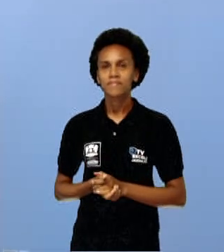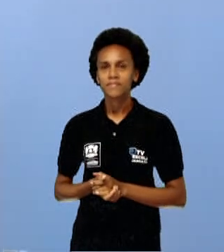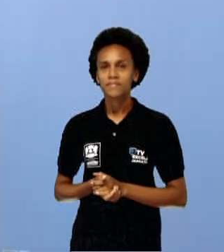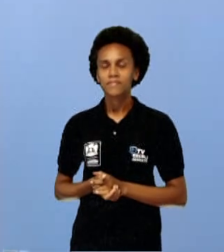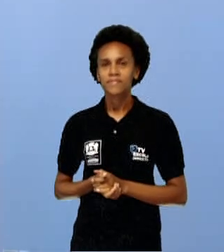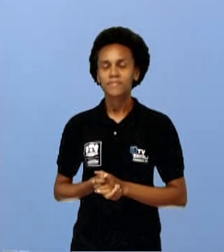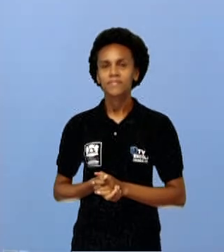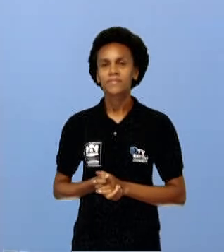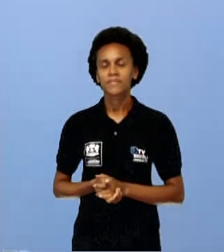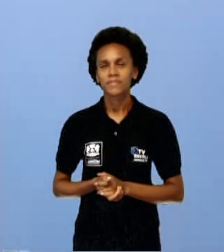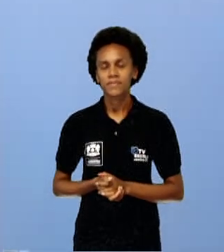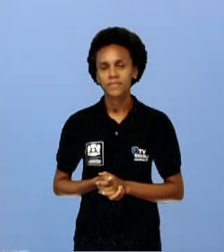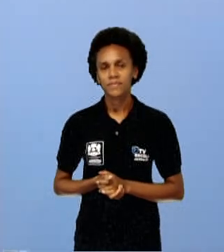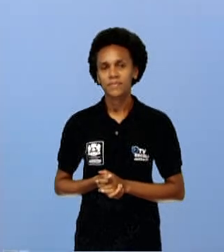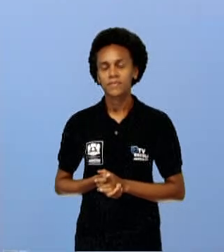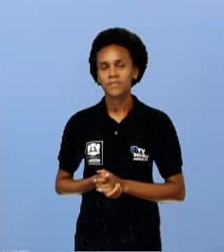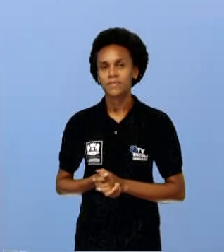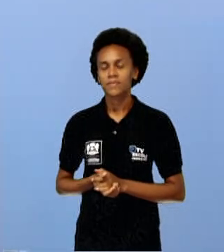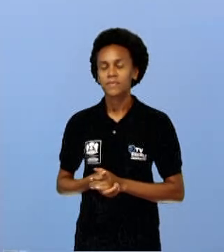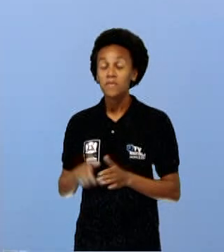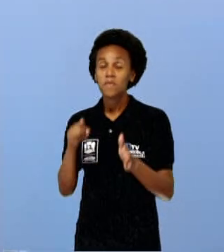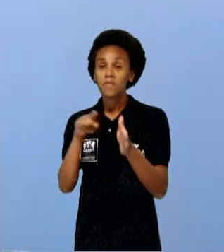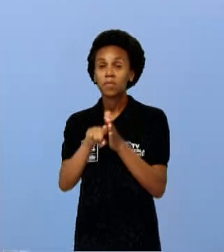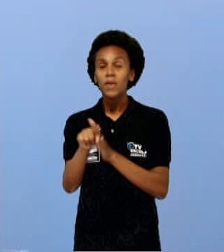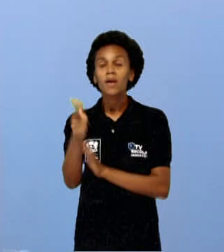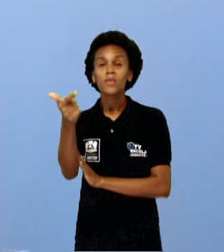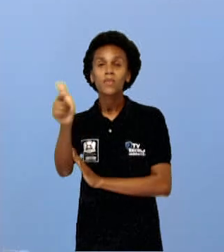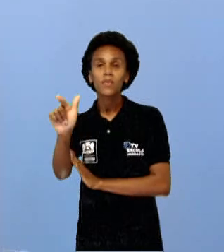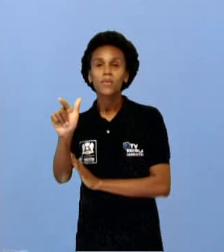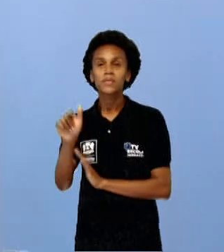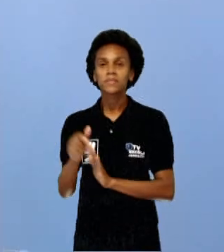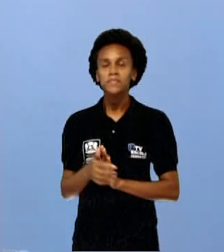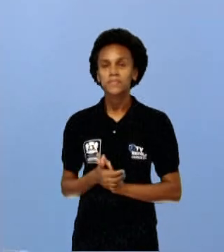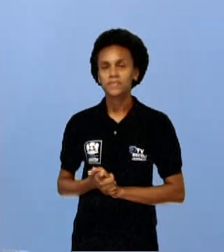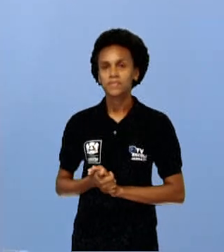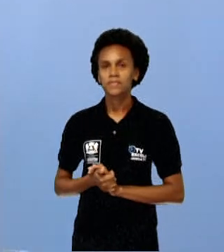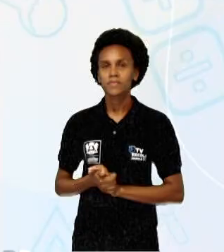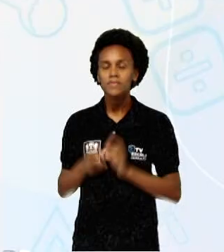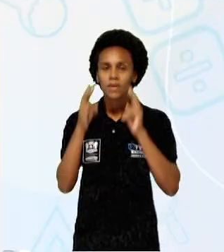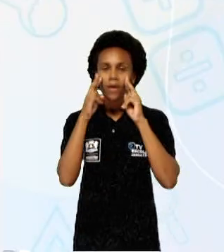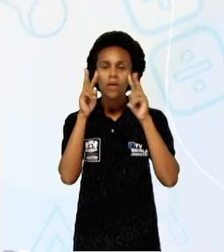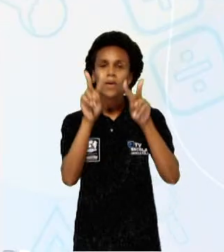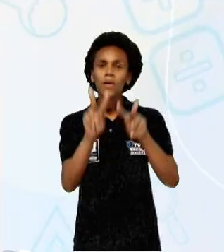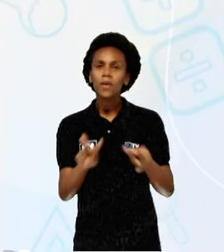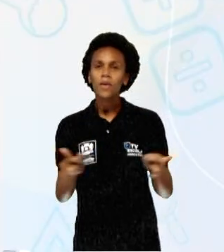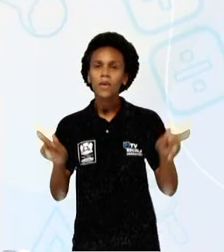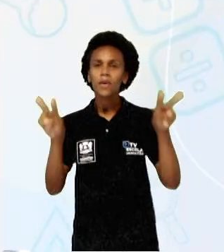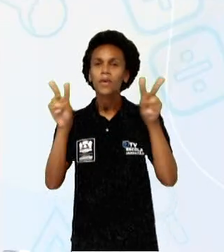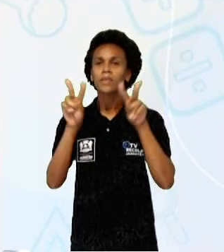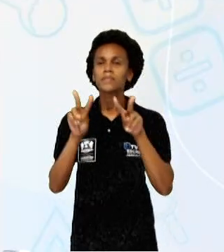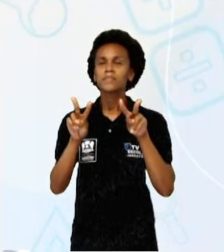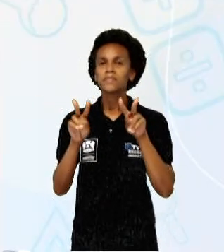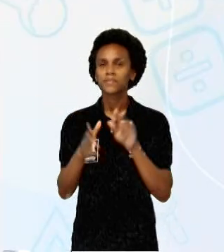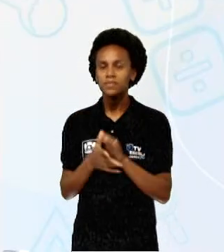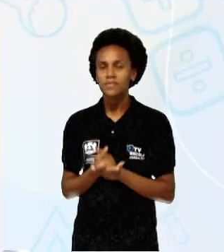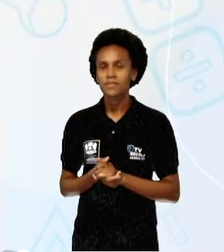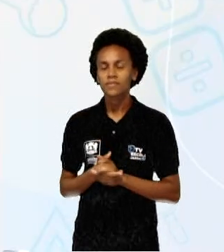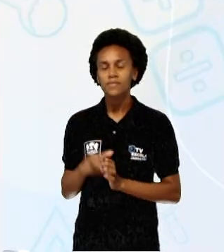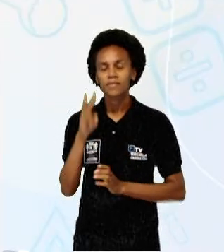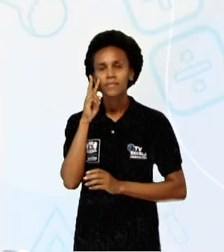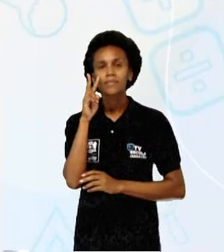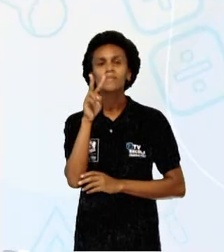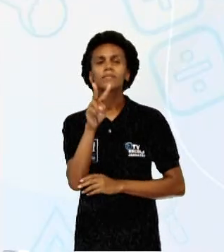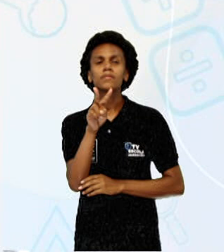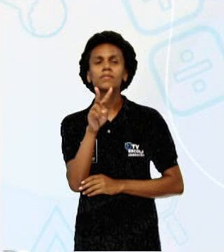Bora lá para mais uma perguntinha observe a cena e olha essa